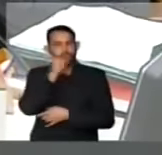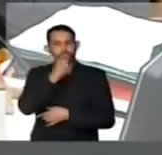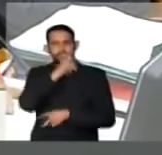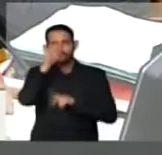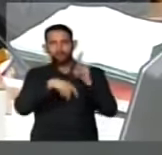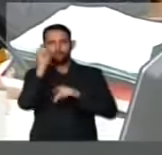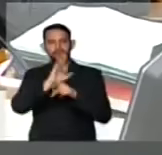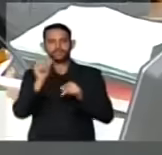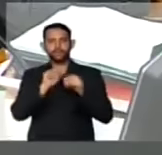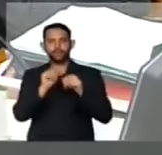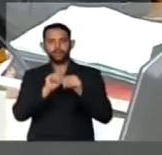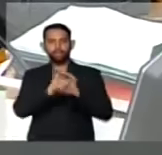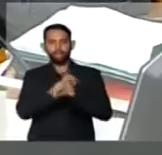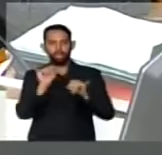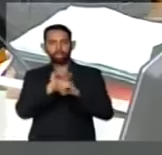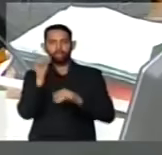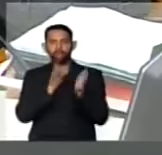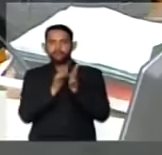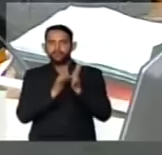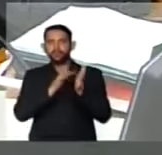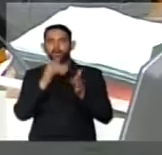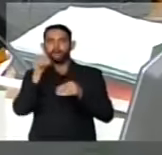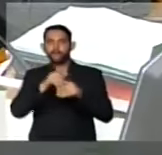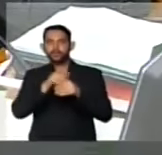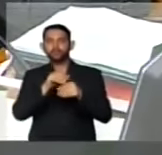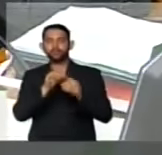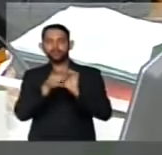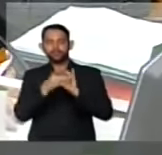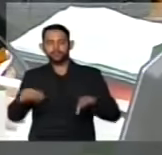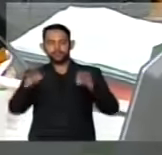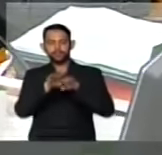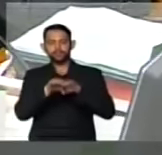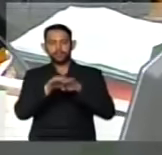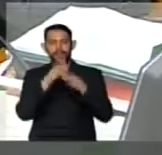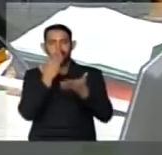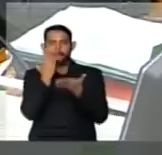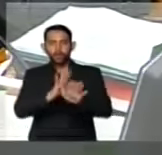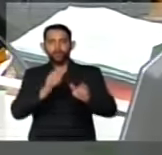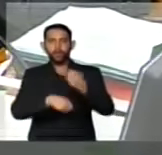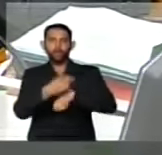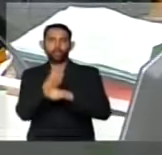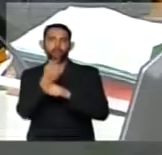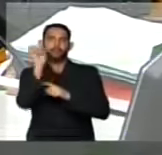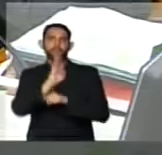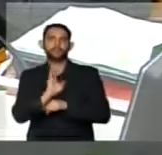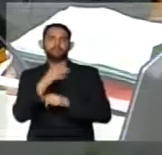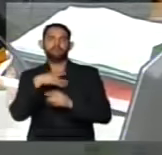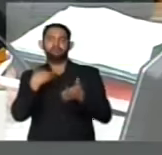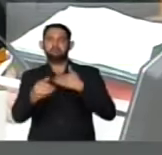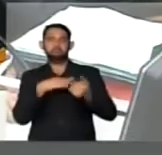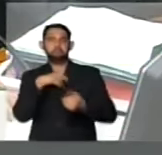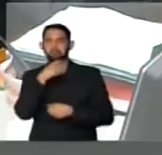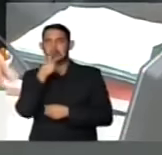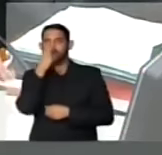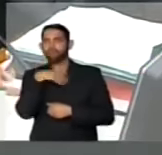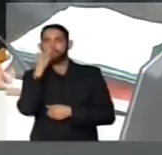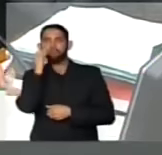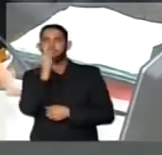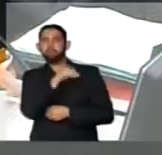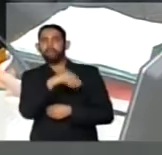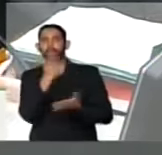que fraudou as eleições e violou a democracia, destroçou a economia e que fez vistas grossas ao